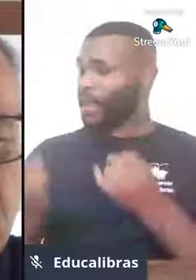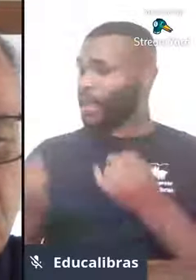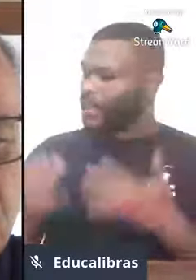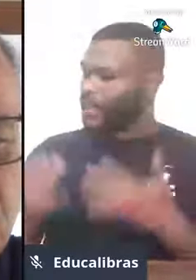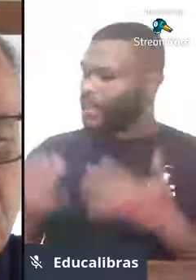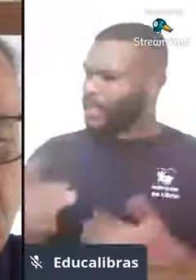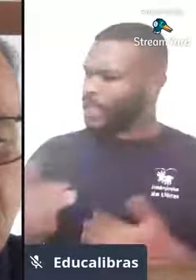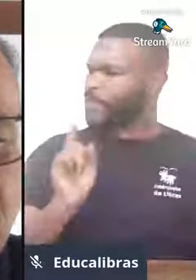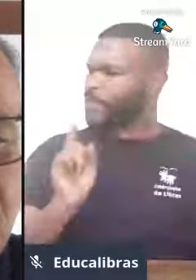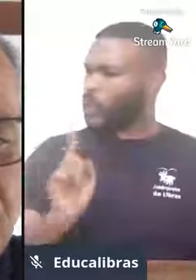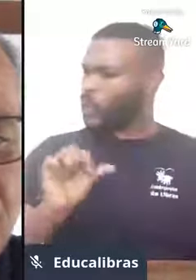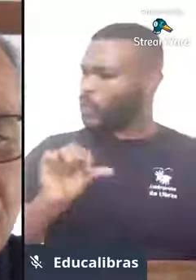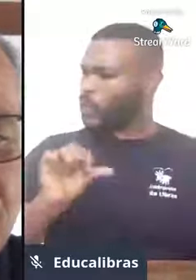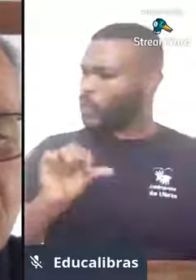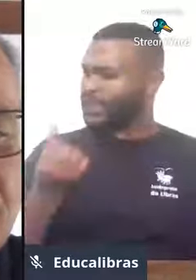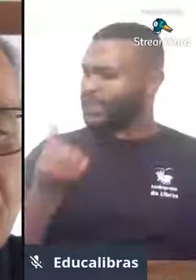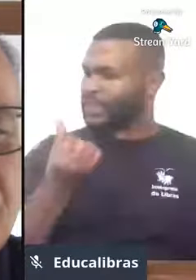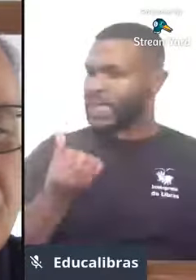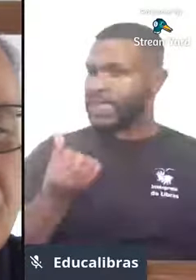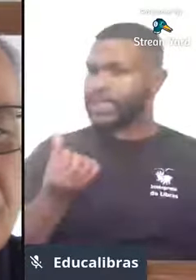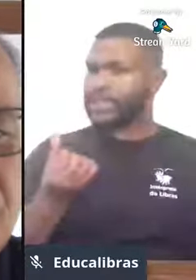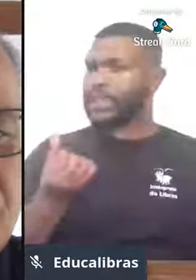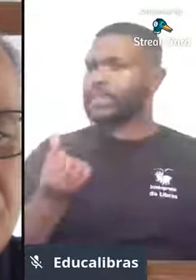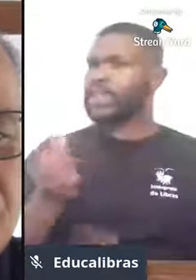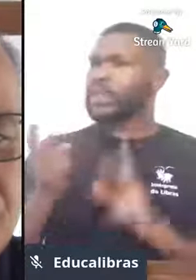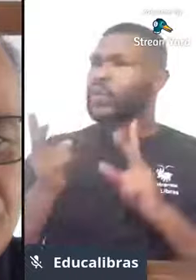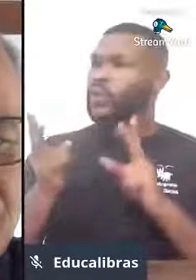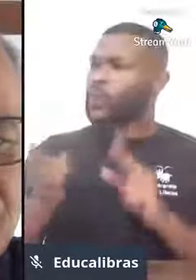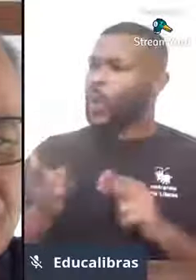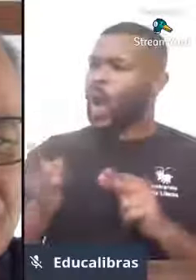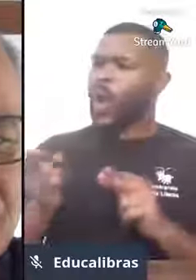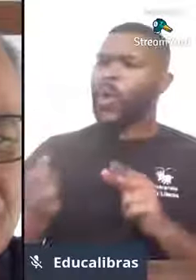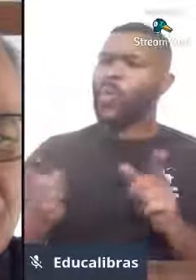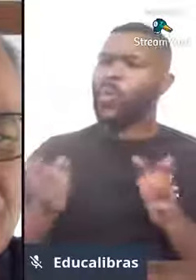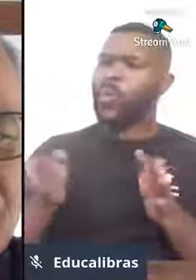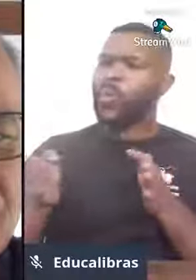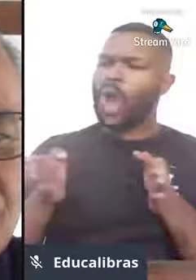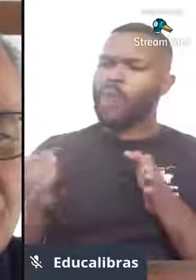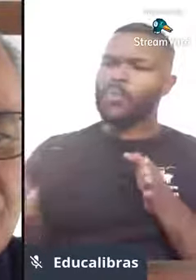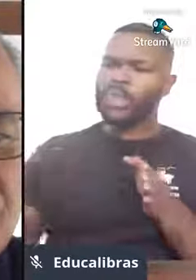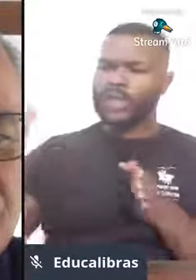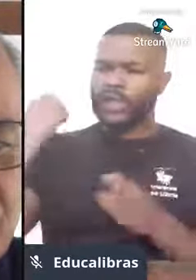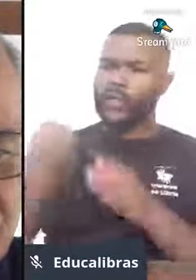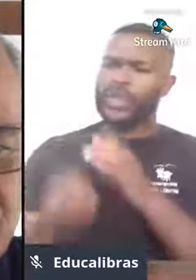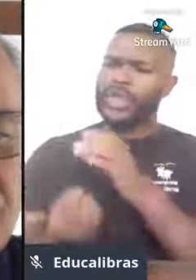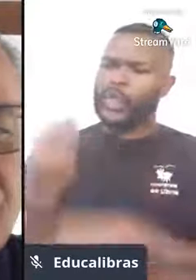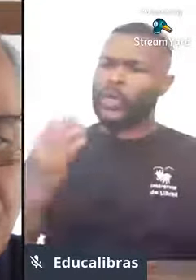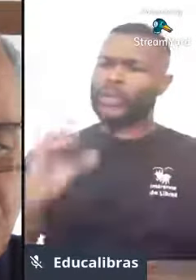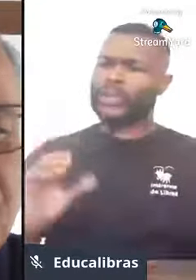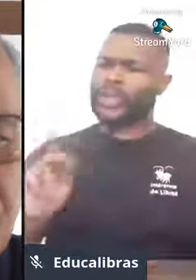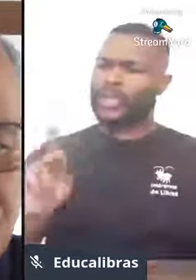96 coincide com a data de criação, com a época de criação da CPA.